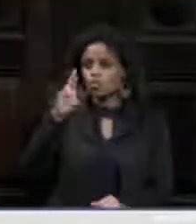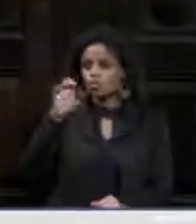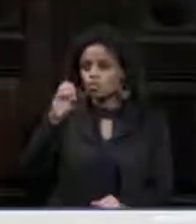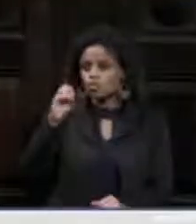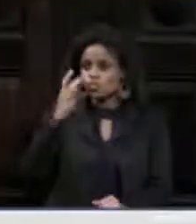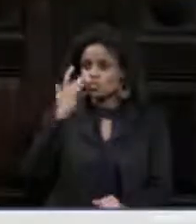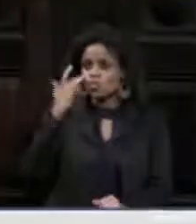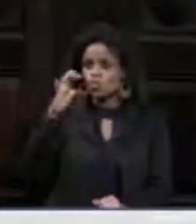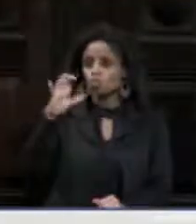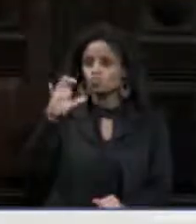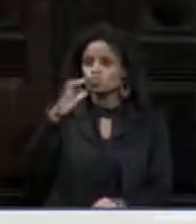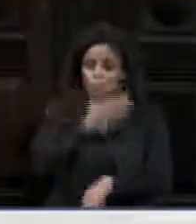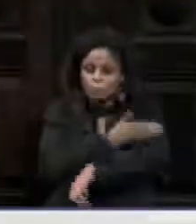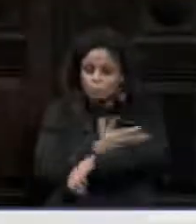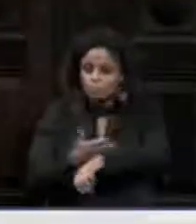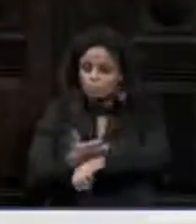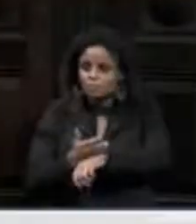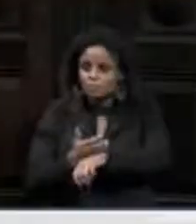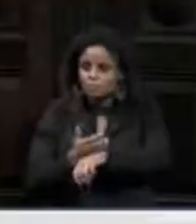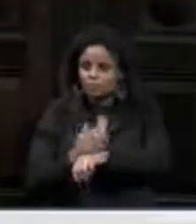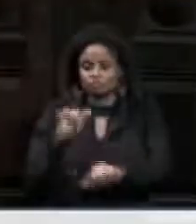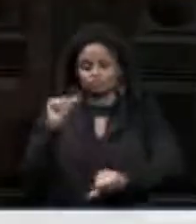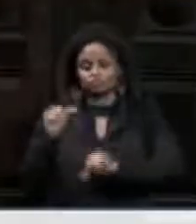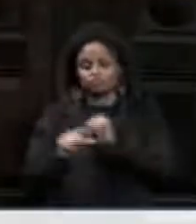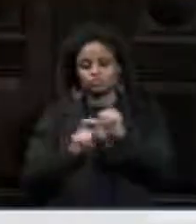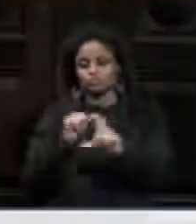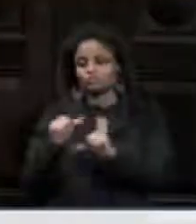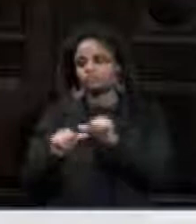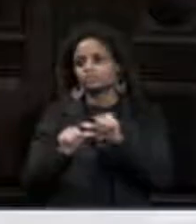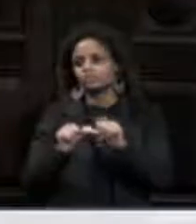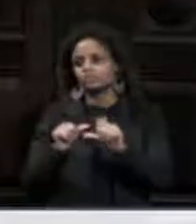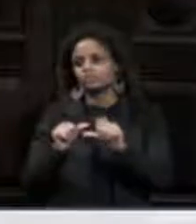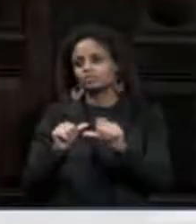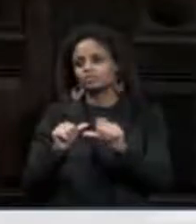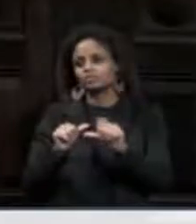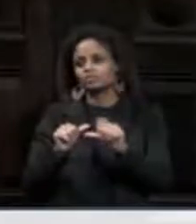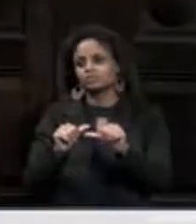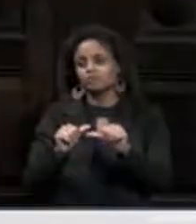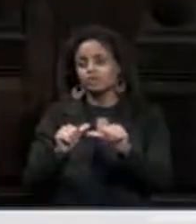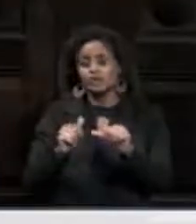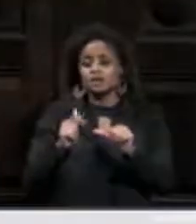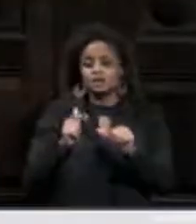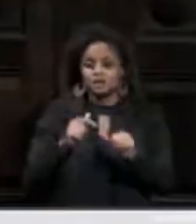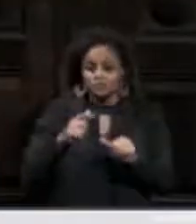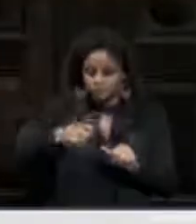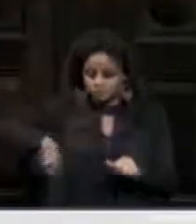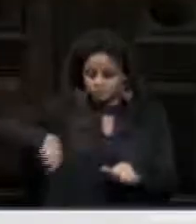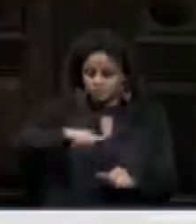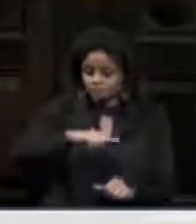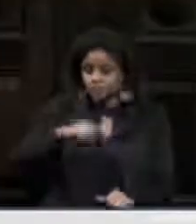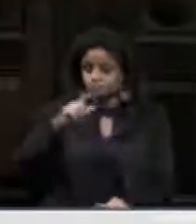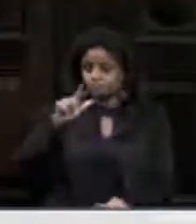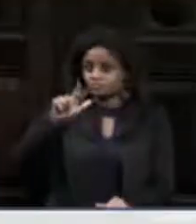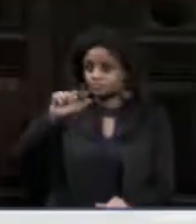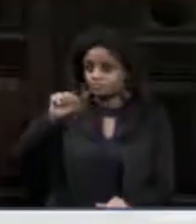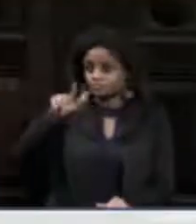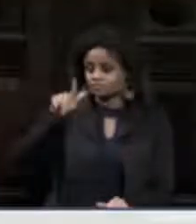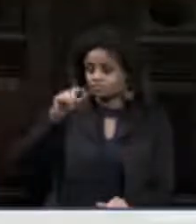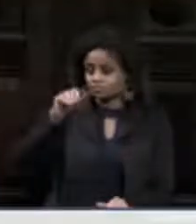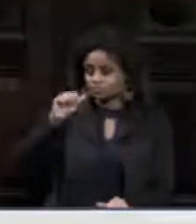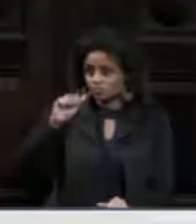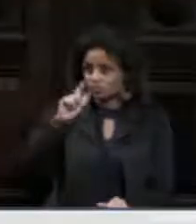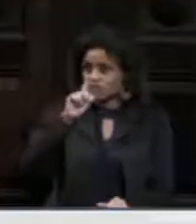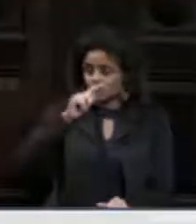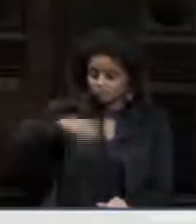esvair-se e dá lugar a uma grande população no entorno da lagoa, que contribui cada vez mais para a baixa de